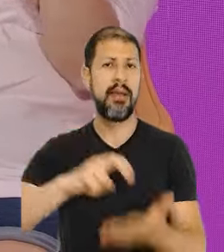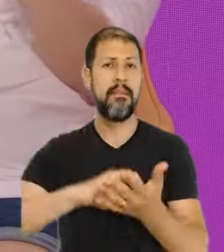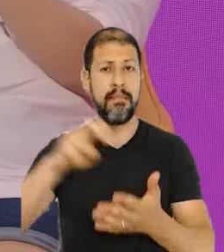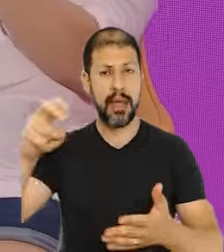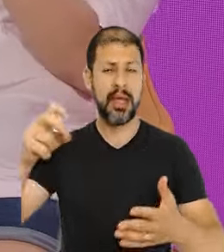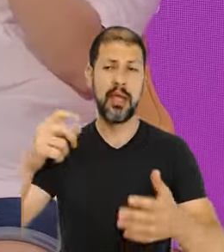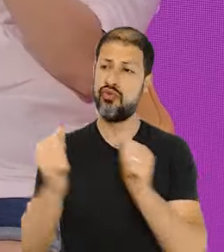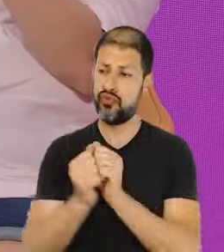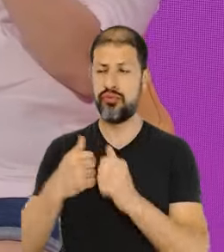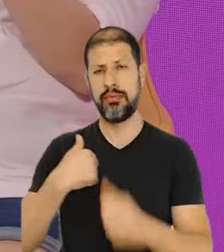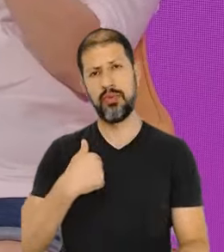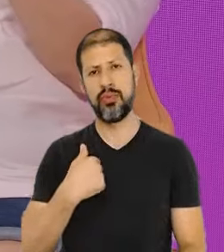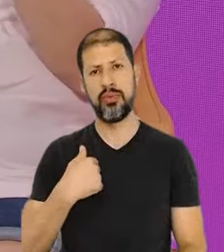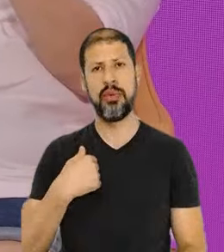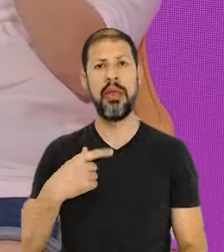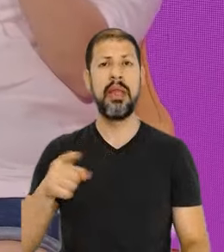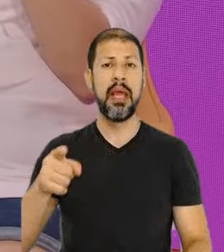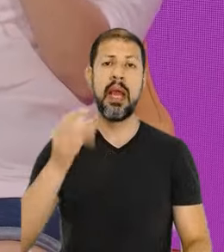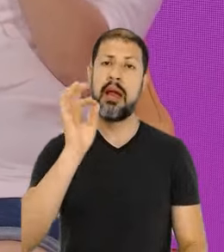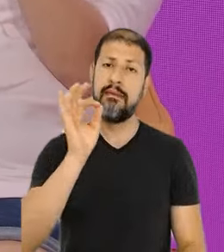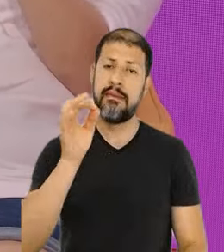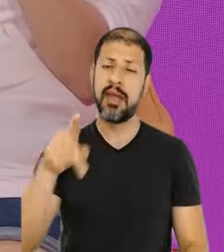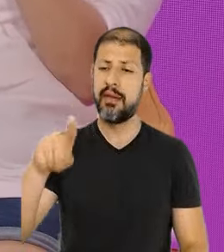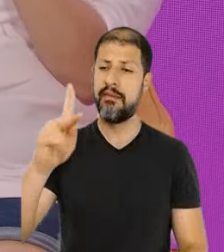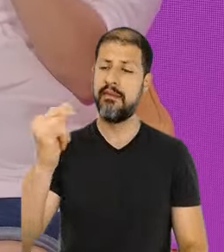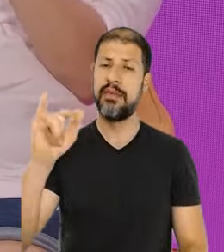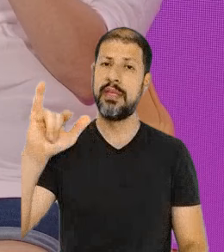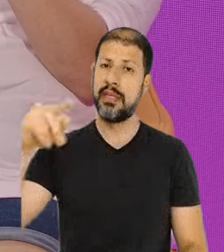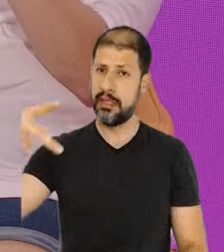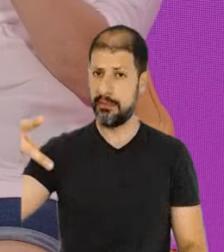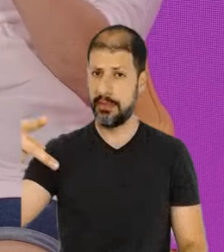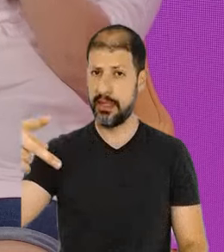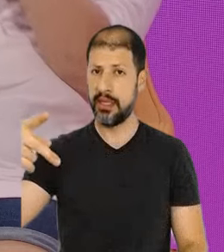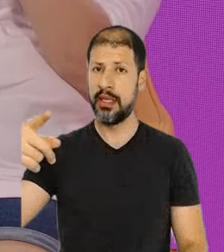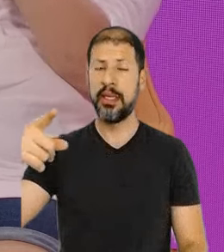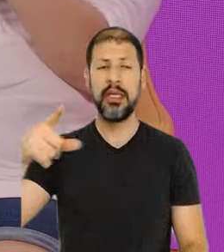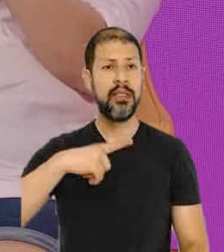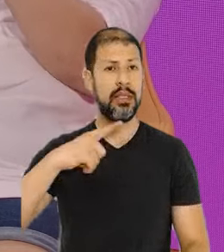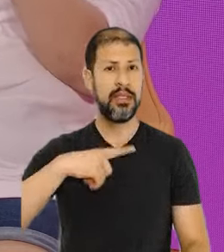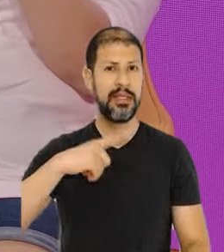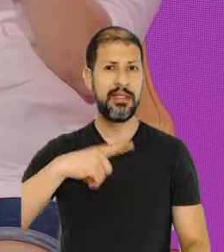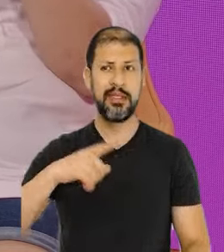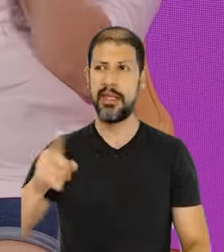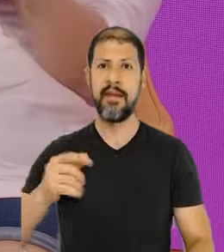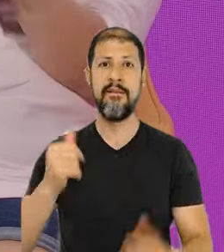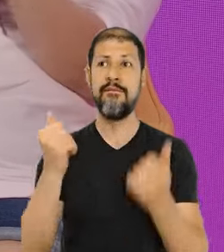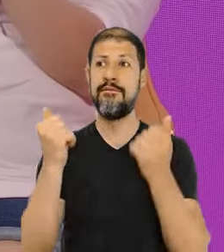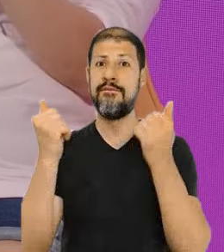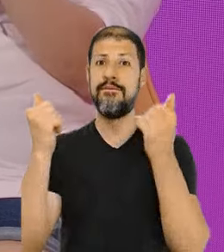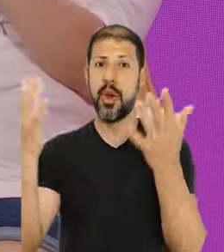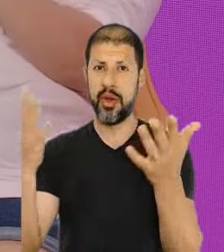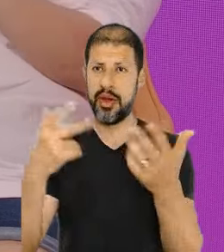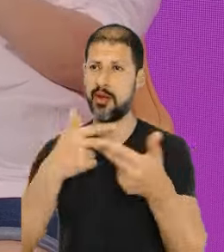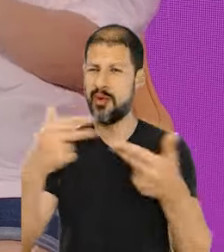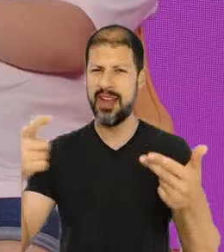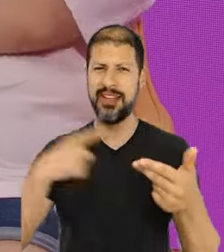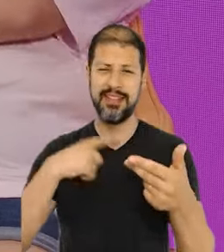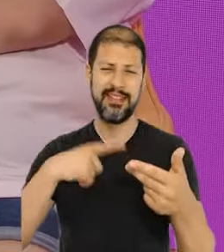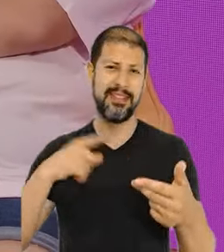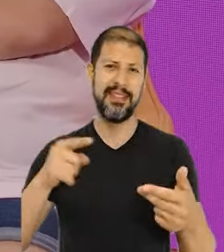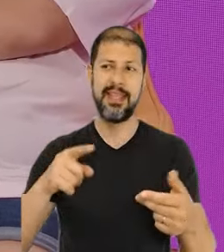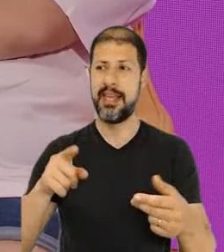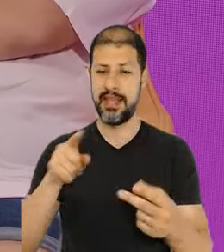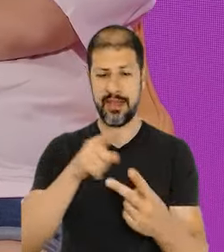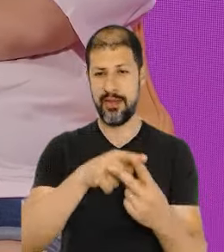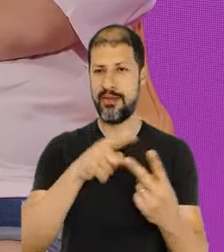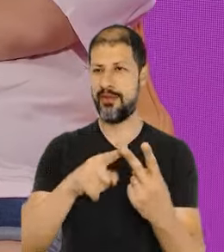cozinha comigo e lá no café fica o Filipe o dia de de evento externo o Felipe e a Jéssica vão comigo daí eu coloco